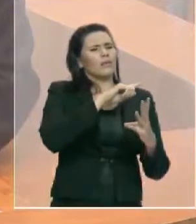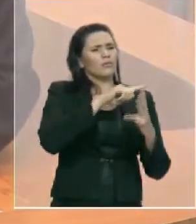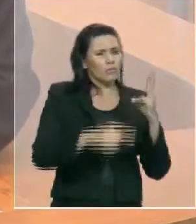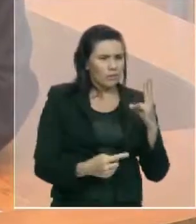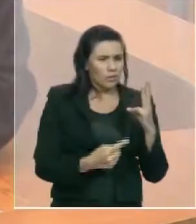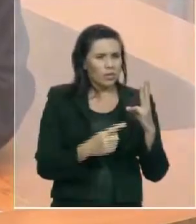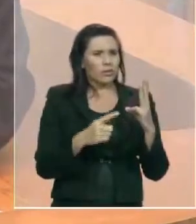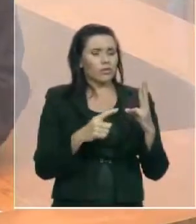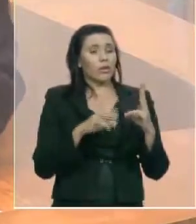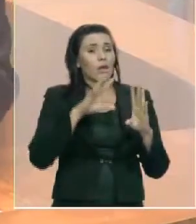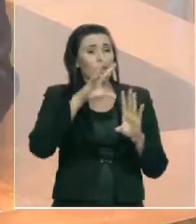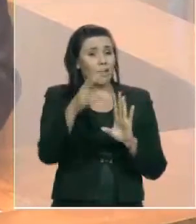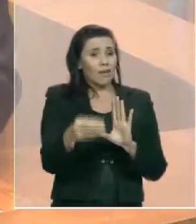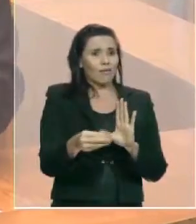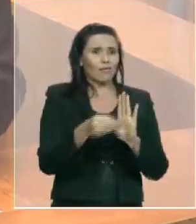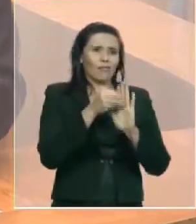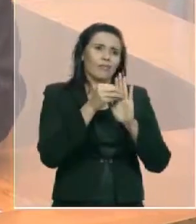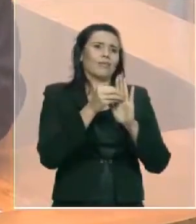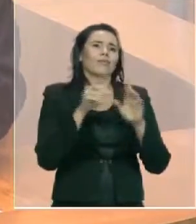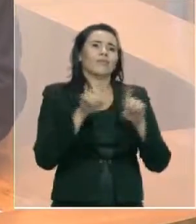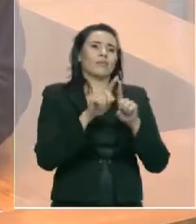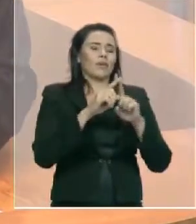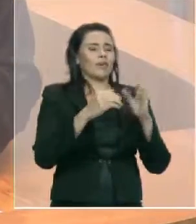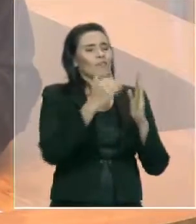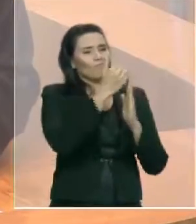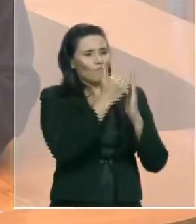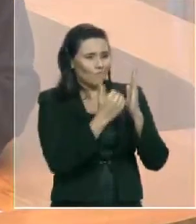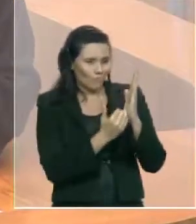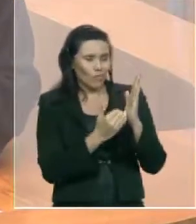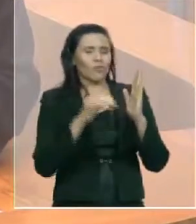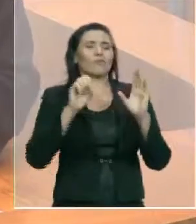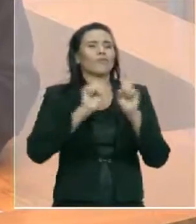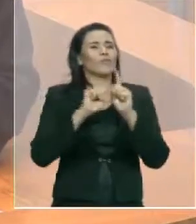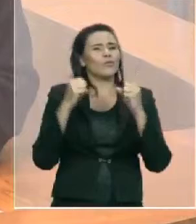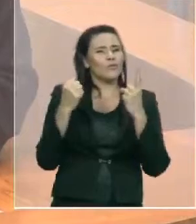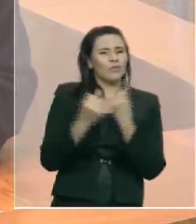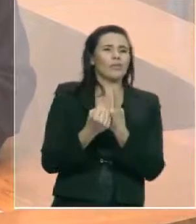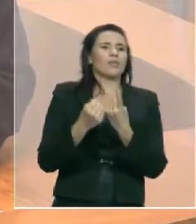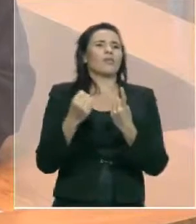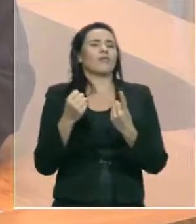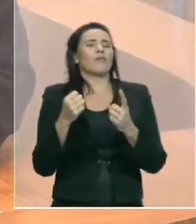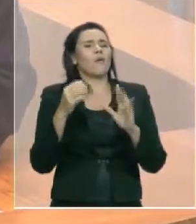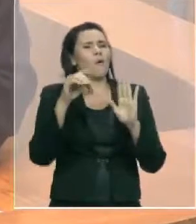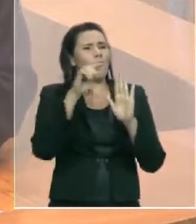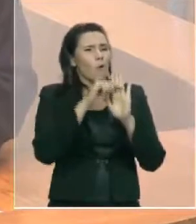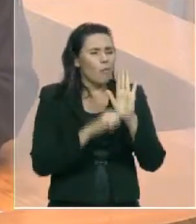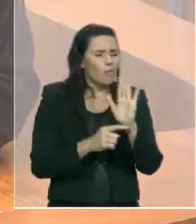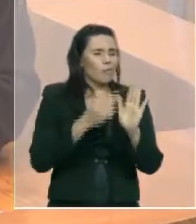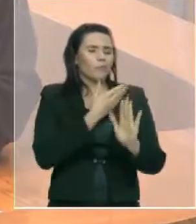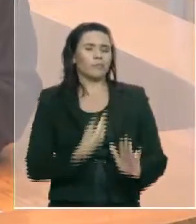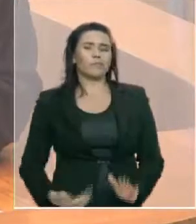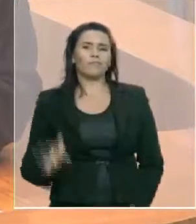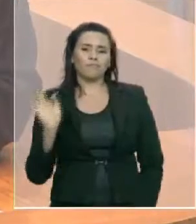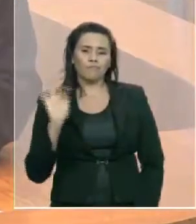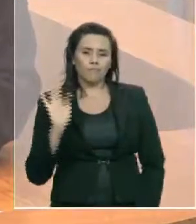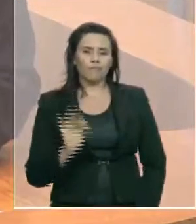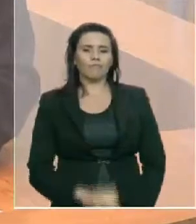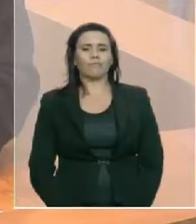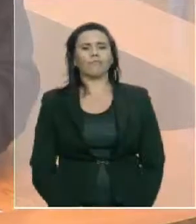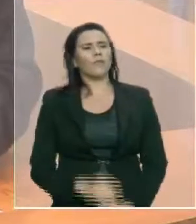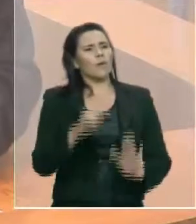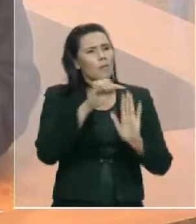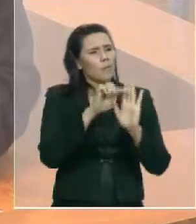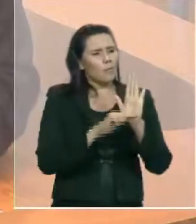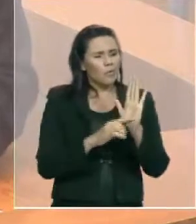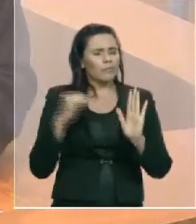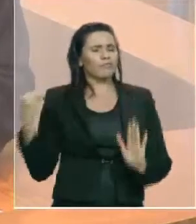do estado, governo federal, em programas sociais, em programas que vão alavancar alguma dessas cidades para que